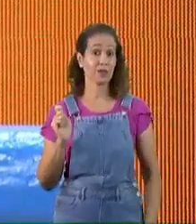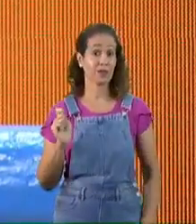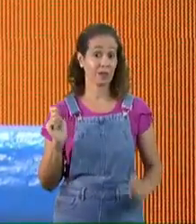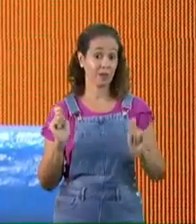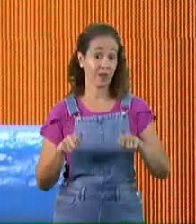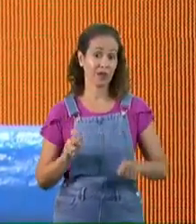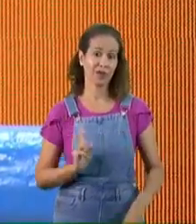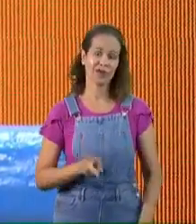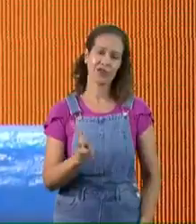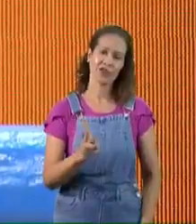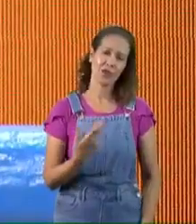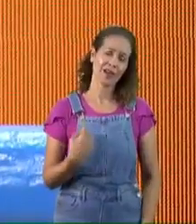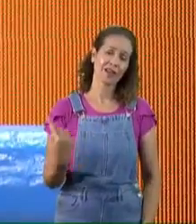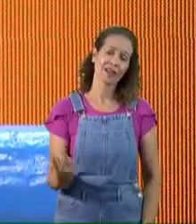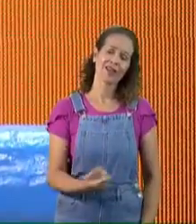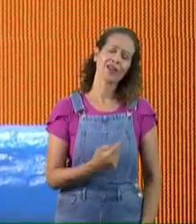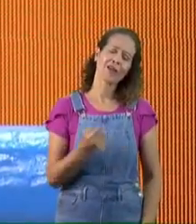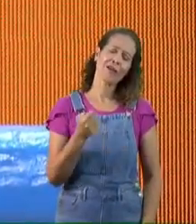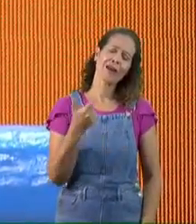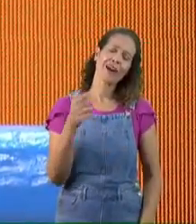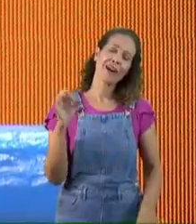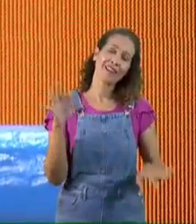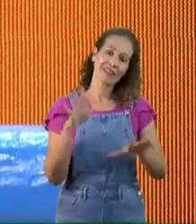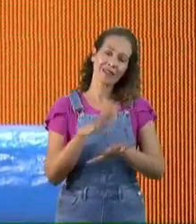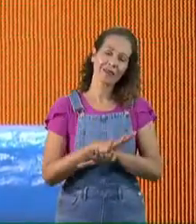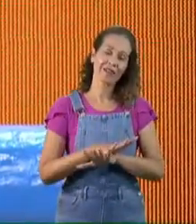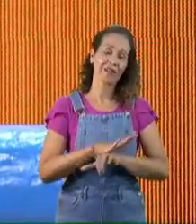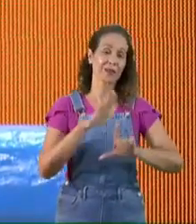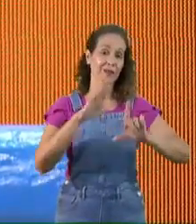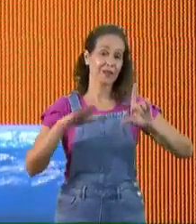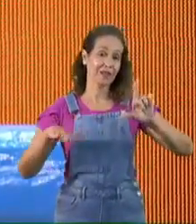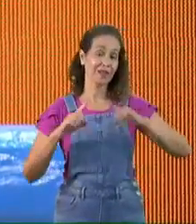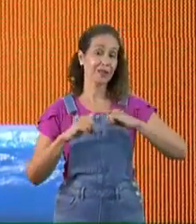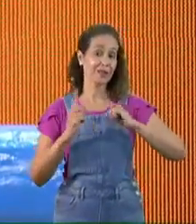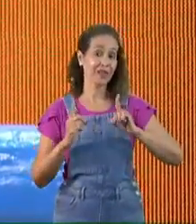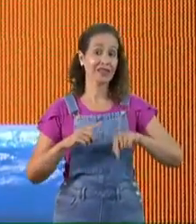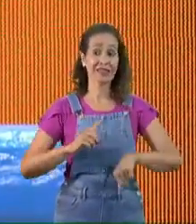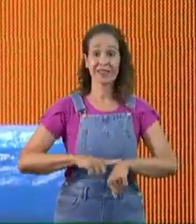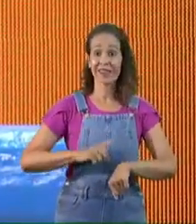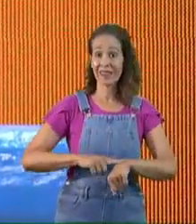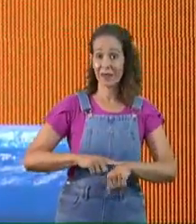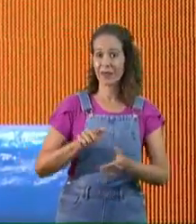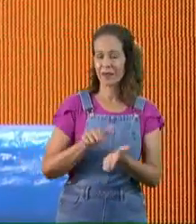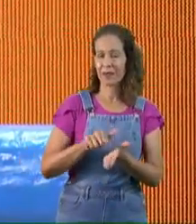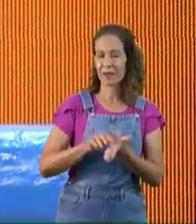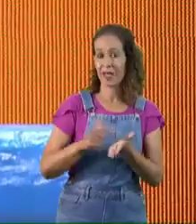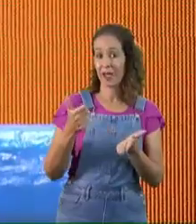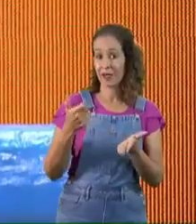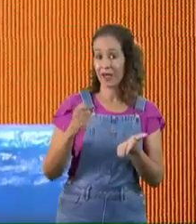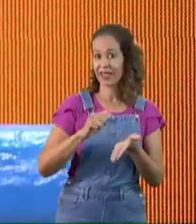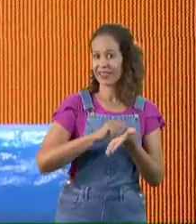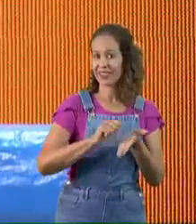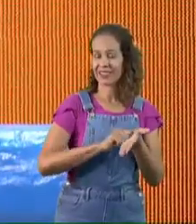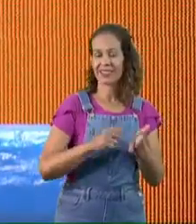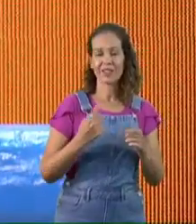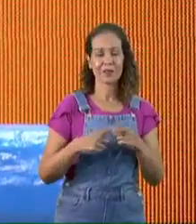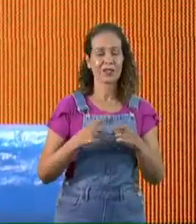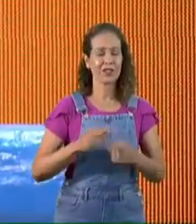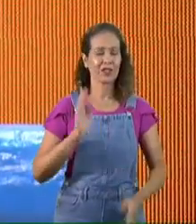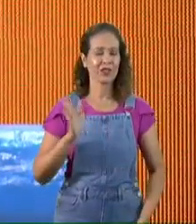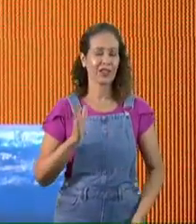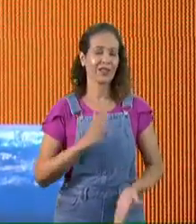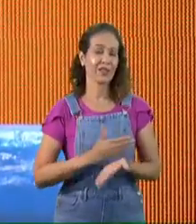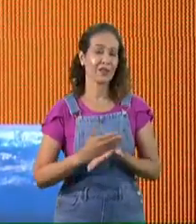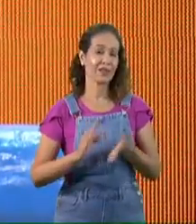aqui, nós já estamos aqui quase encerrando o nosso Play Kids, mas ainda dá tempo de você pegar papel e caneta, porque já vai começar a